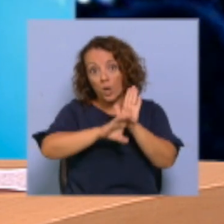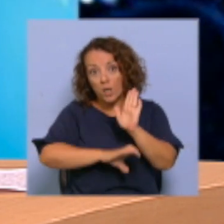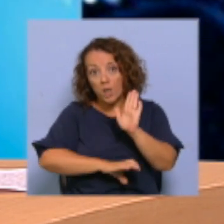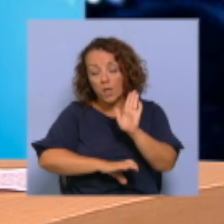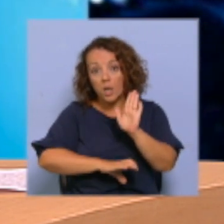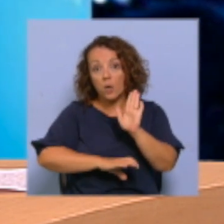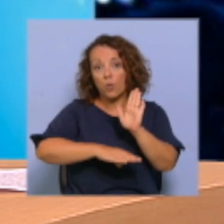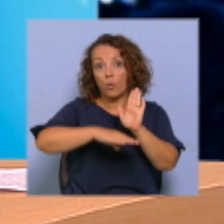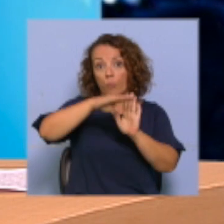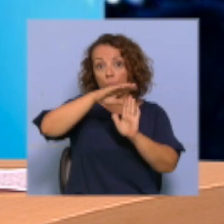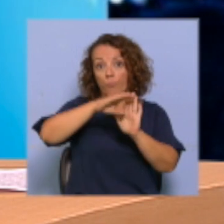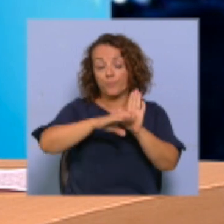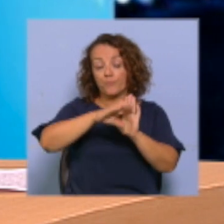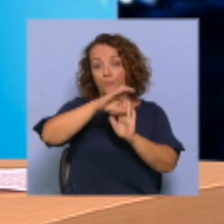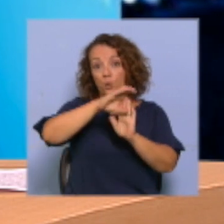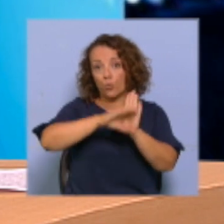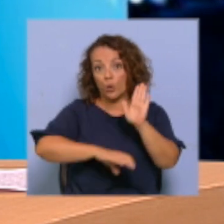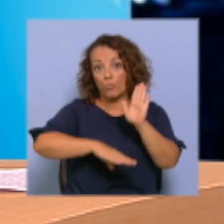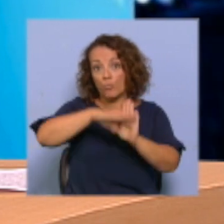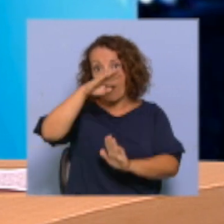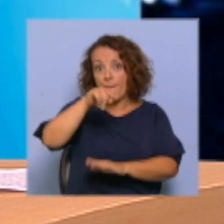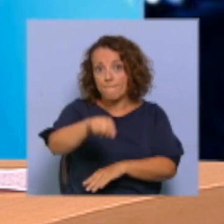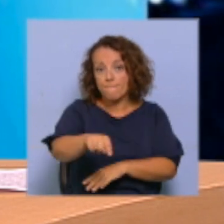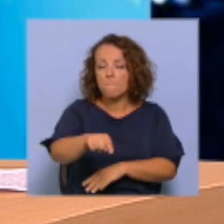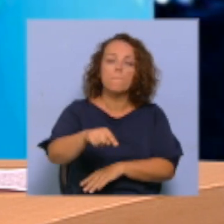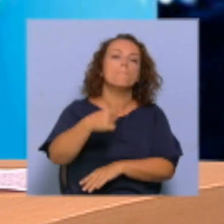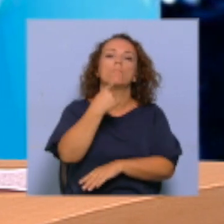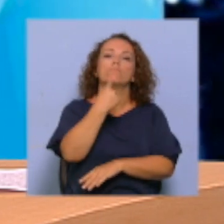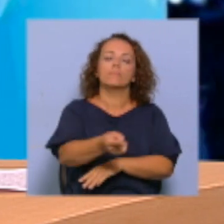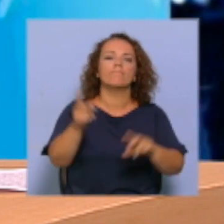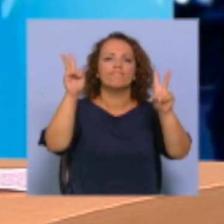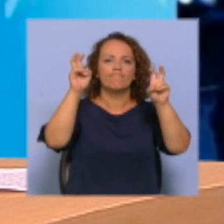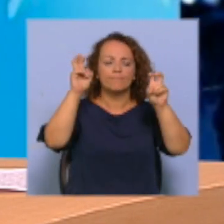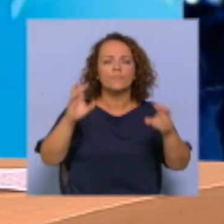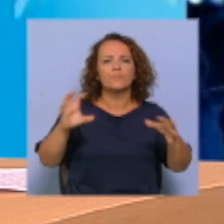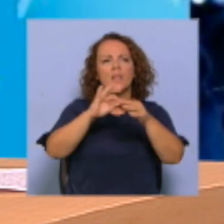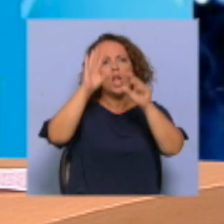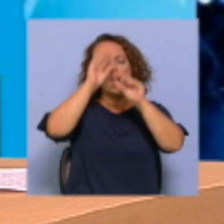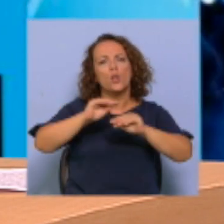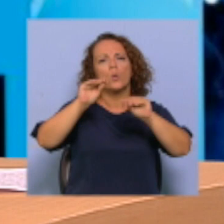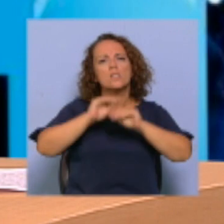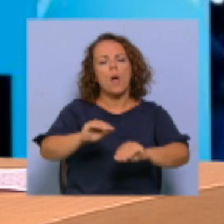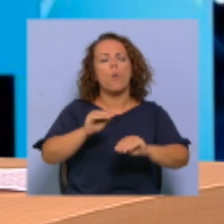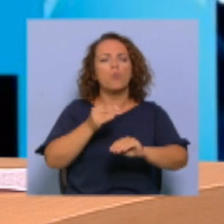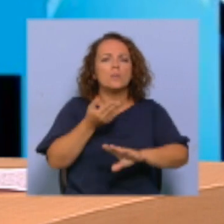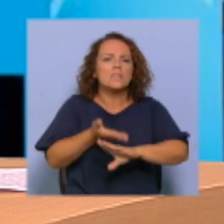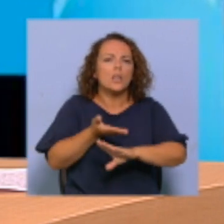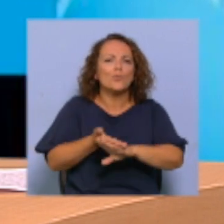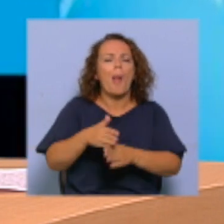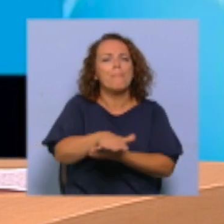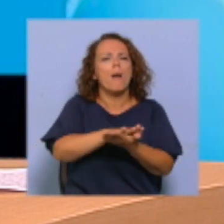à educação sexual, aos princípios sexuais, que são transversais também à escola. Ora,